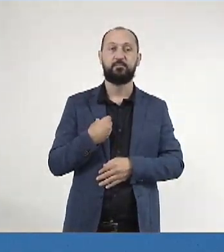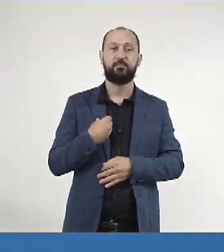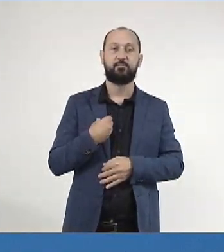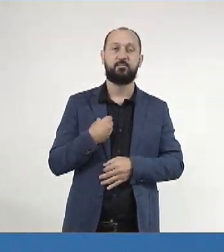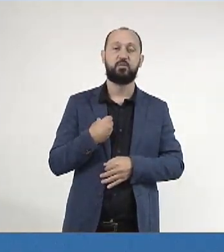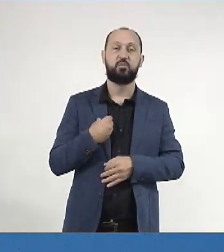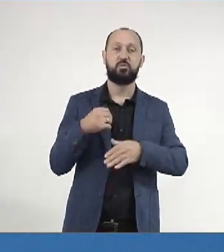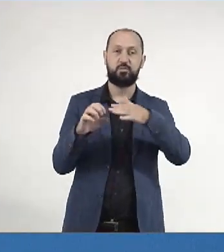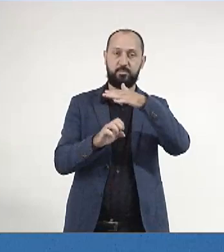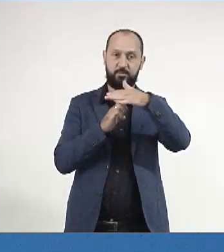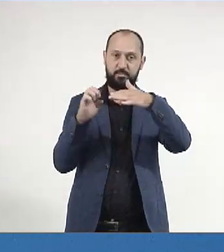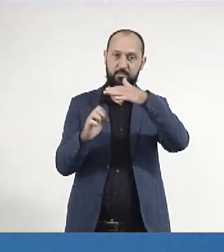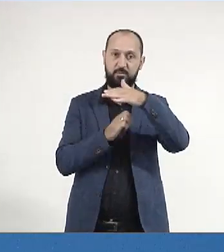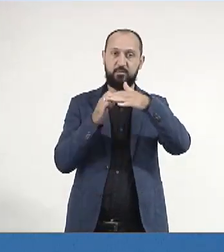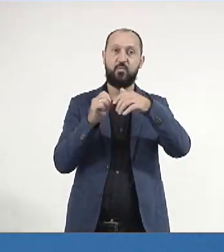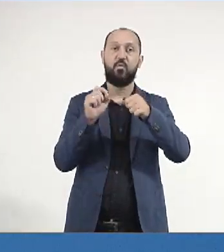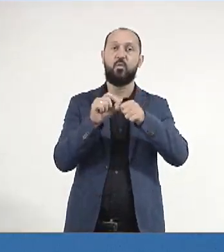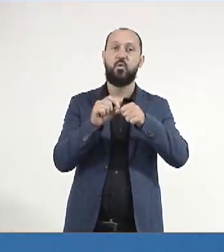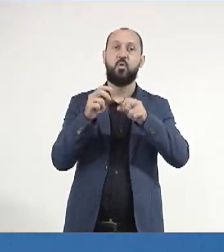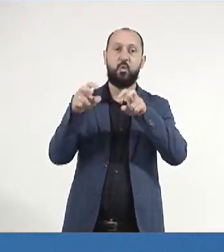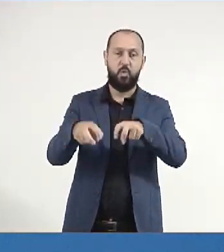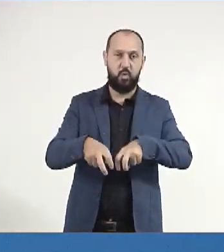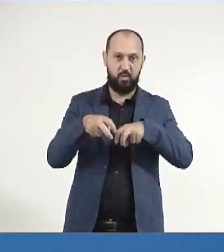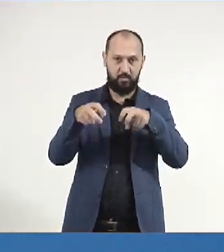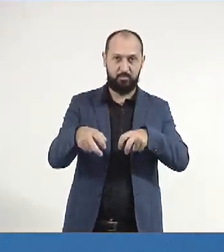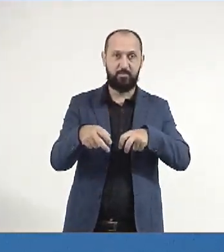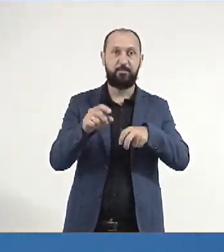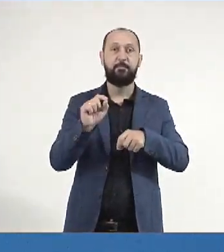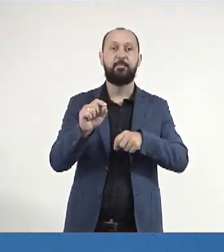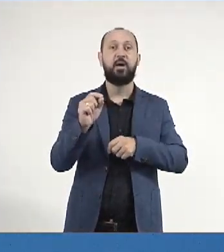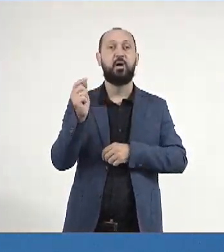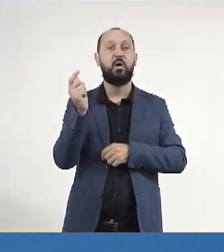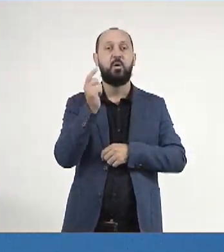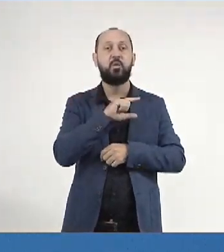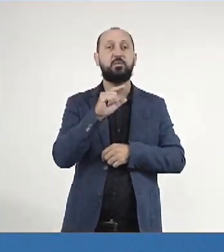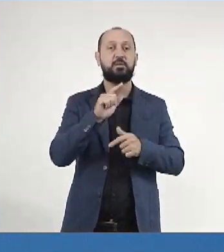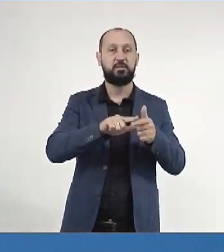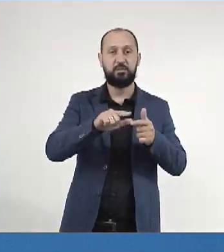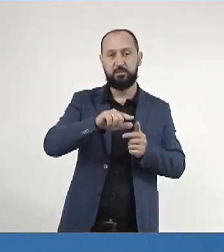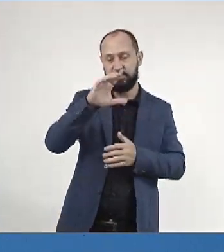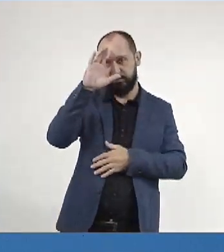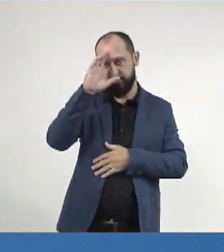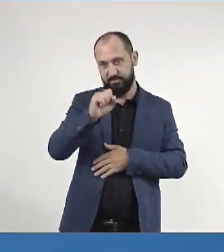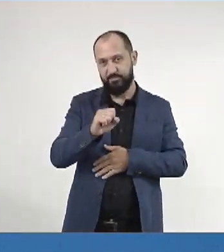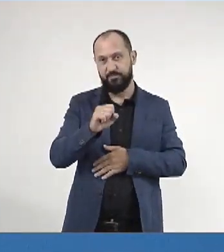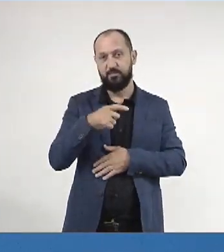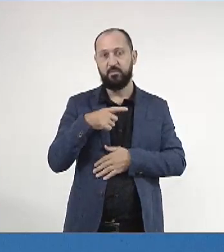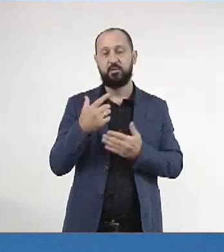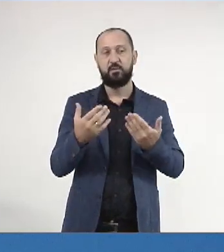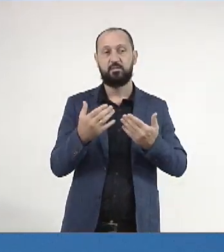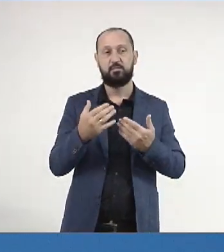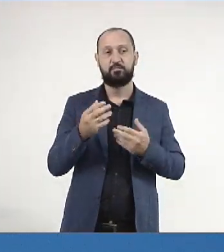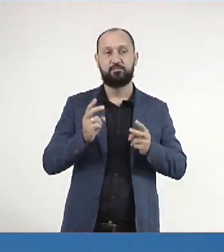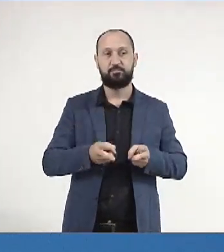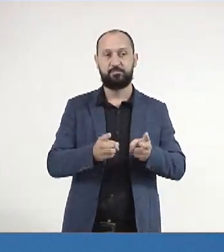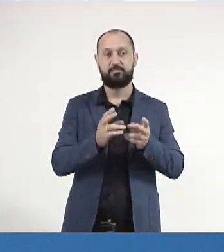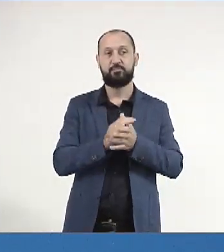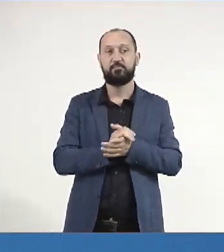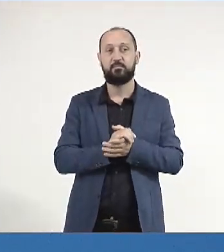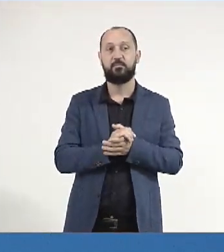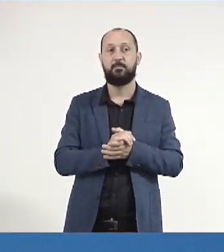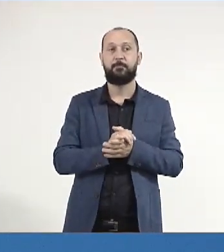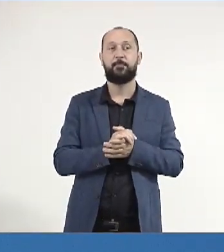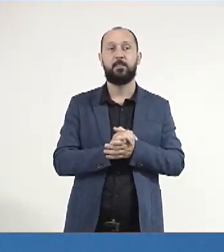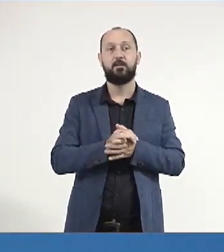dos empresários, produtores rurais do agronegócio, para chegar a uma solução que seja definitiva.